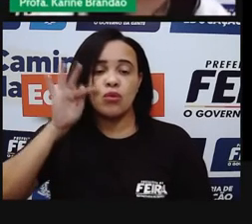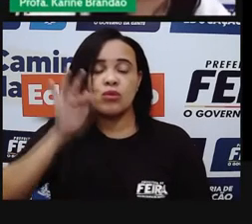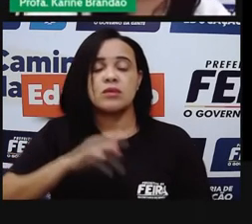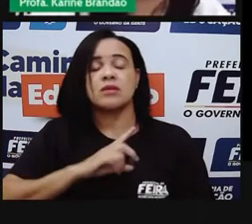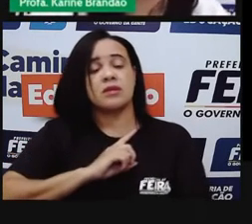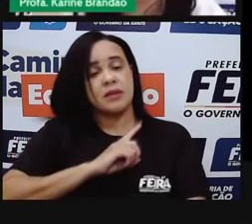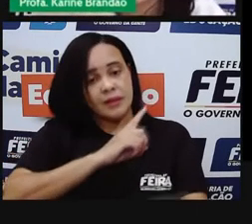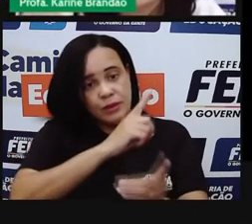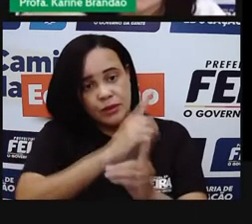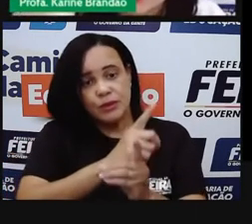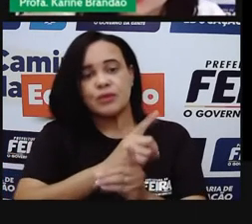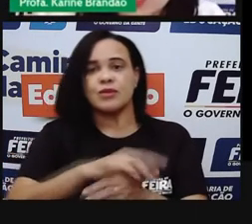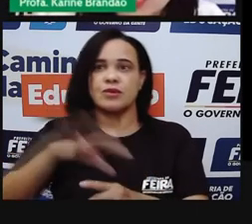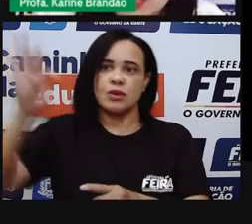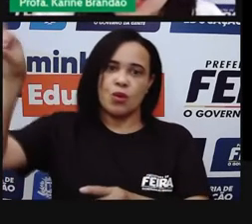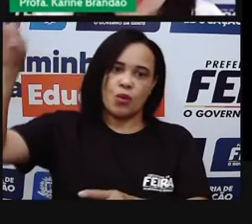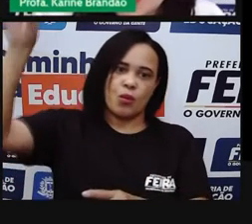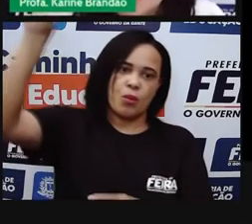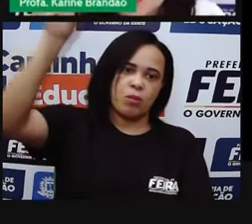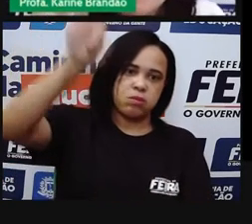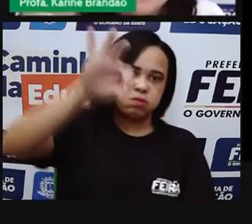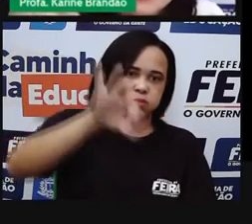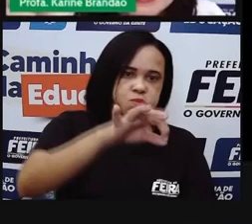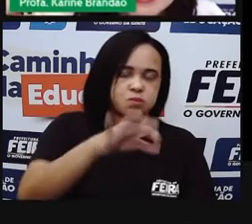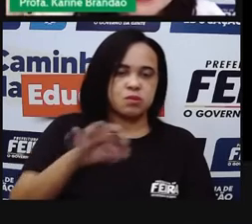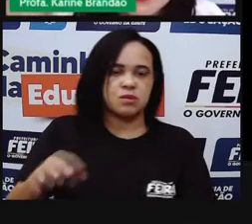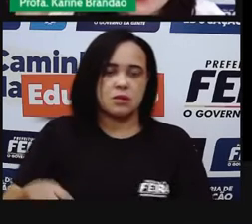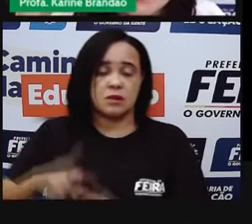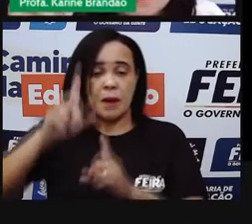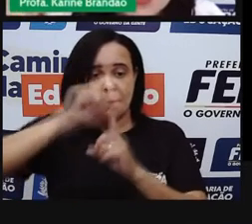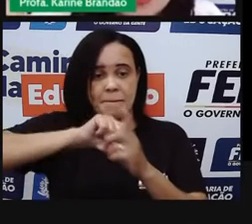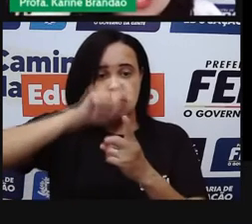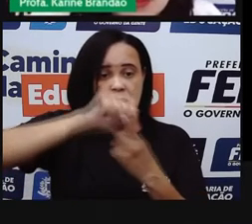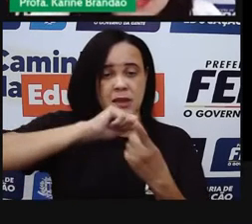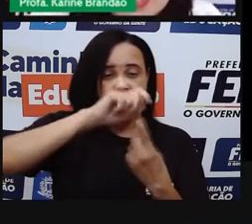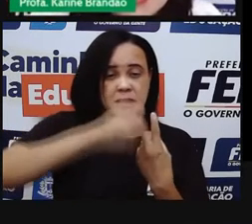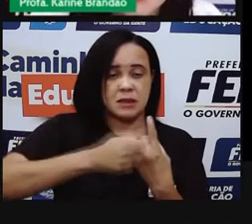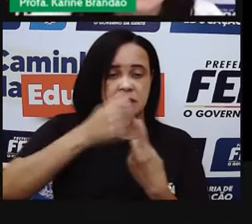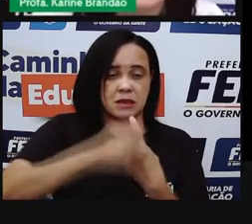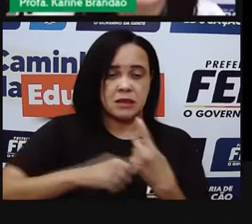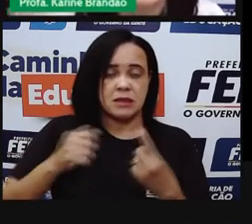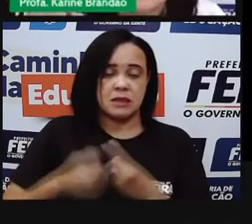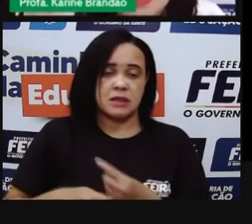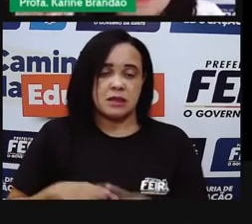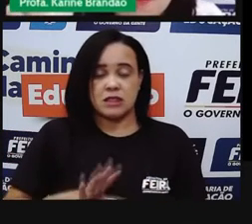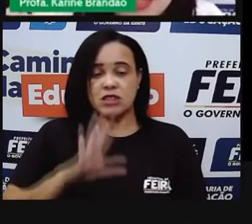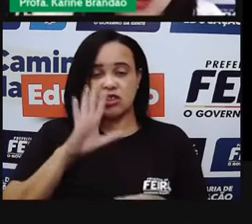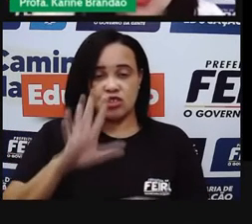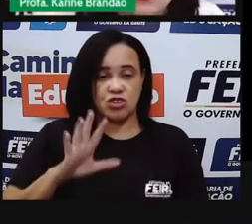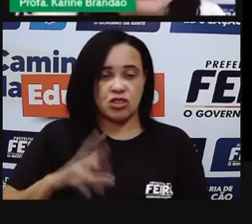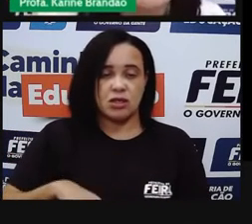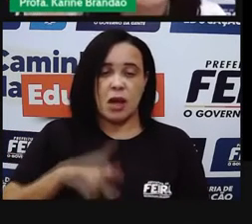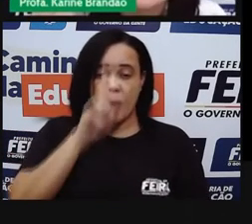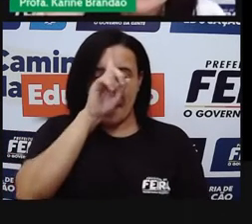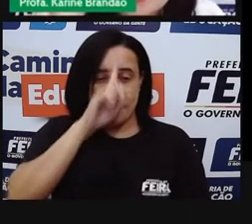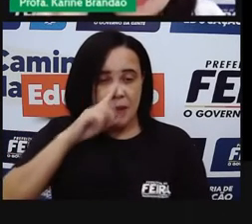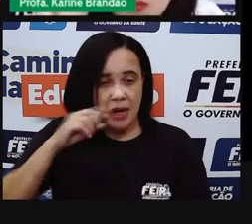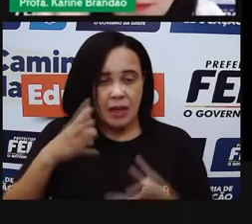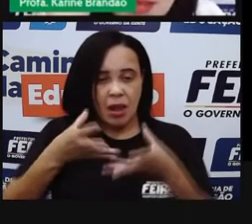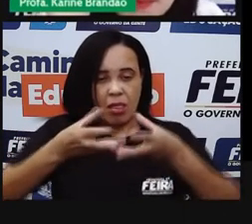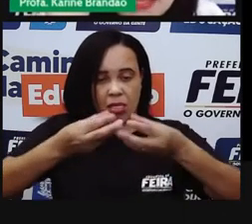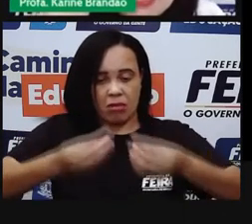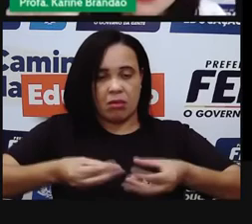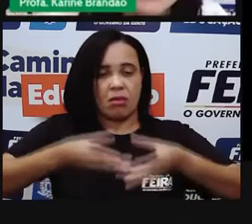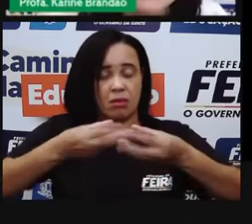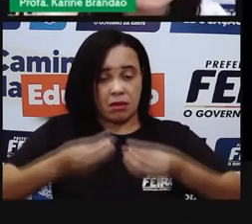ela sobrevoando assim, banana, quando está perto de apodrecer, né, de ficar bem madura.